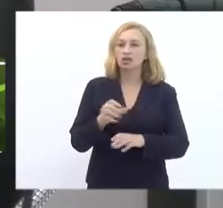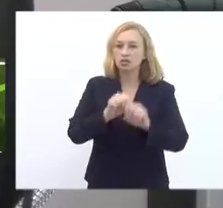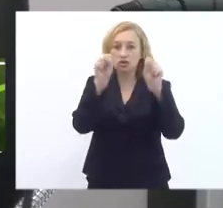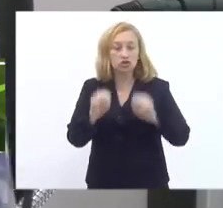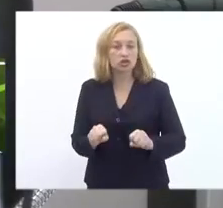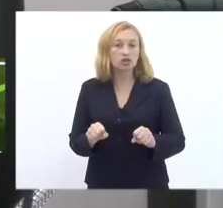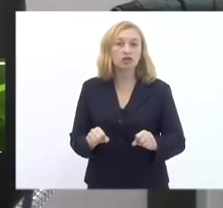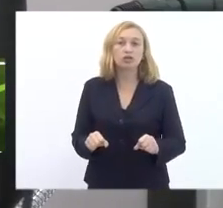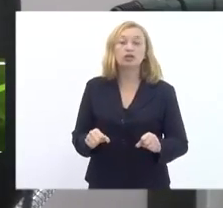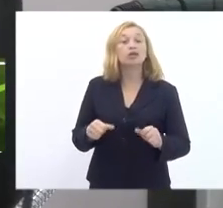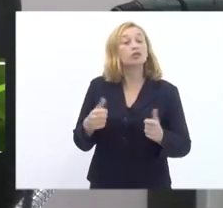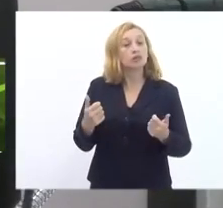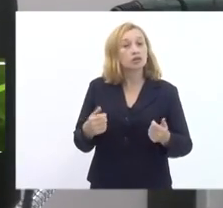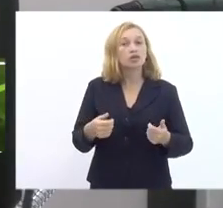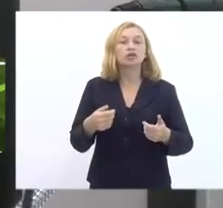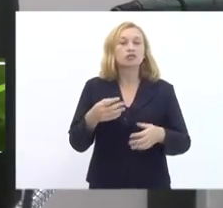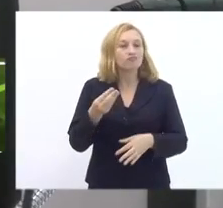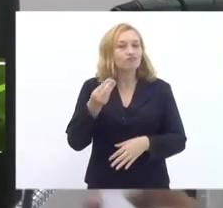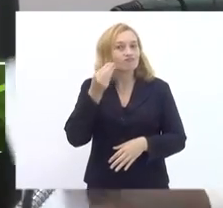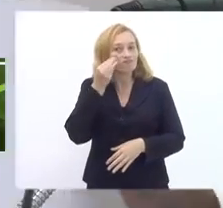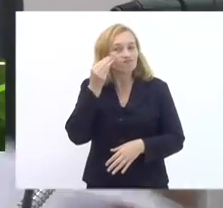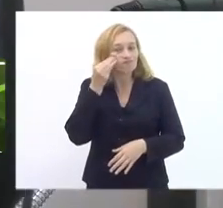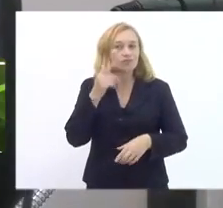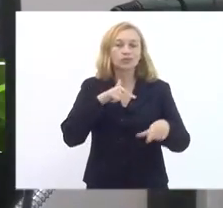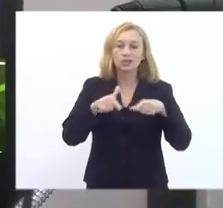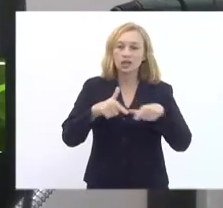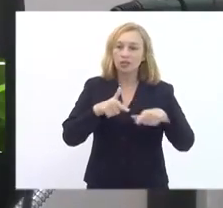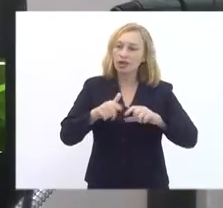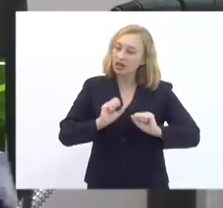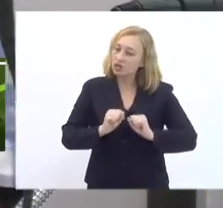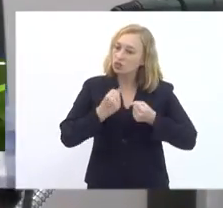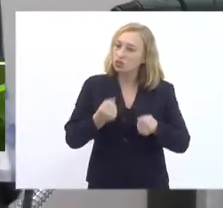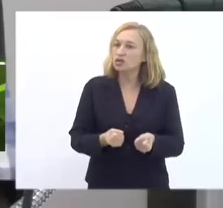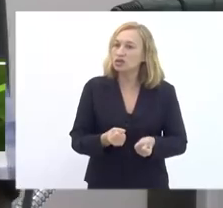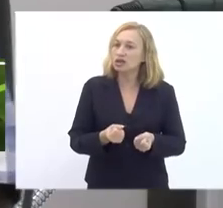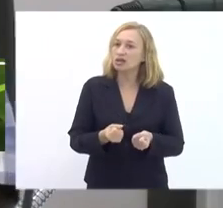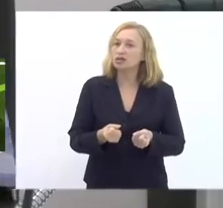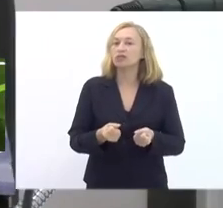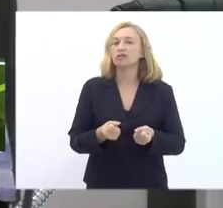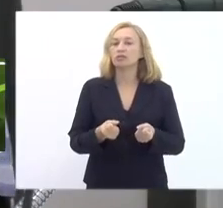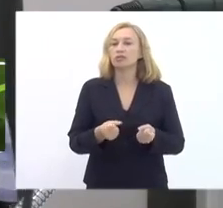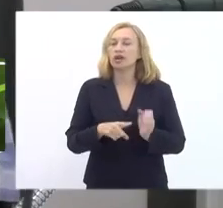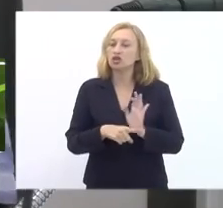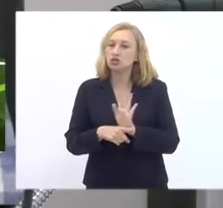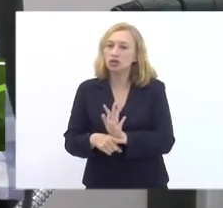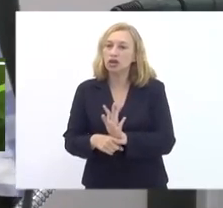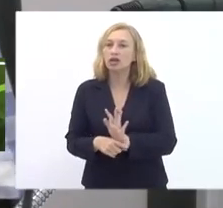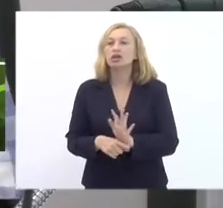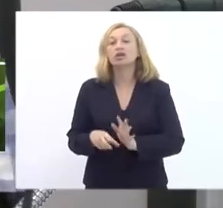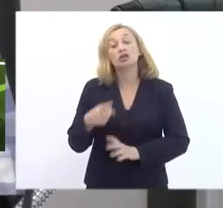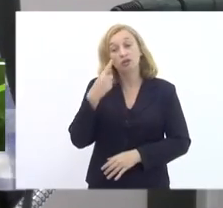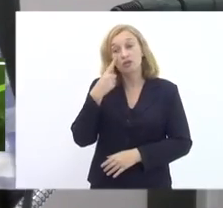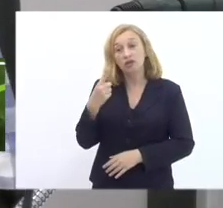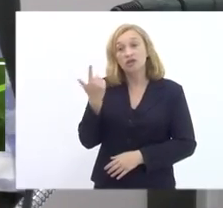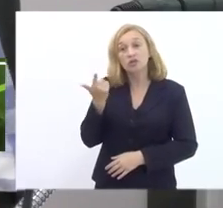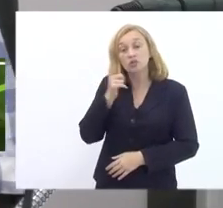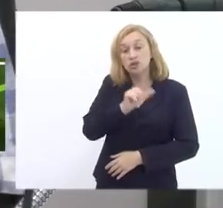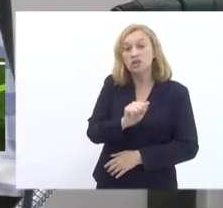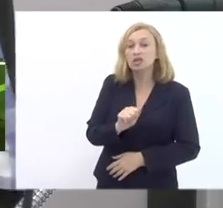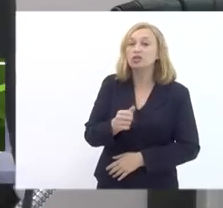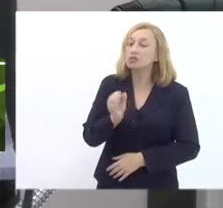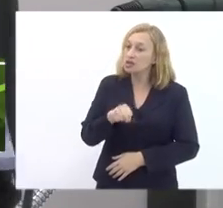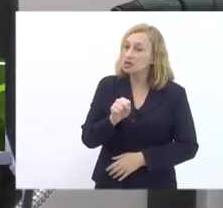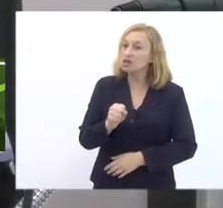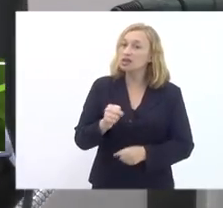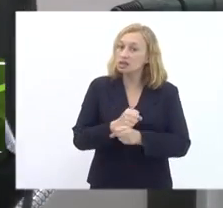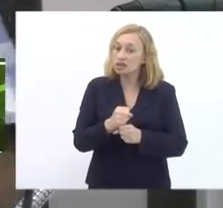temos trabalhado e tentado dar a nossa contribuição como Poder Legislativo. E a gente vai ver se conseguimos isso